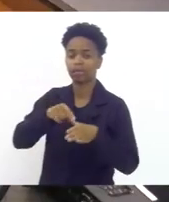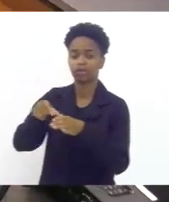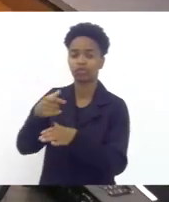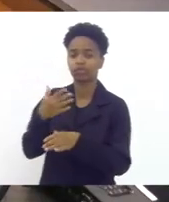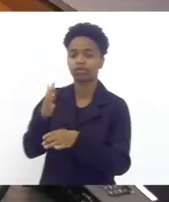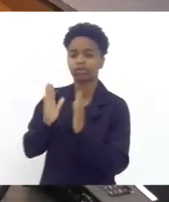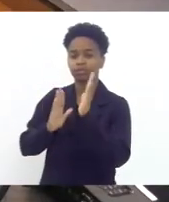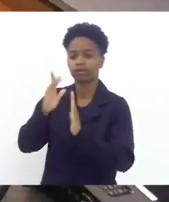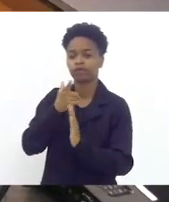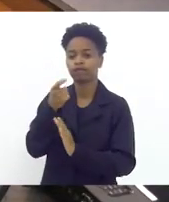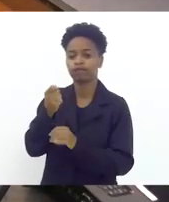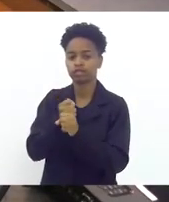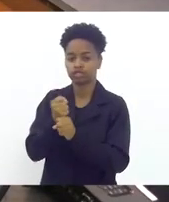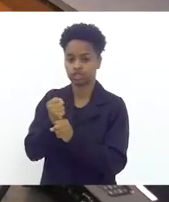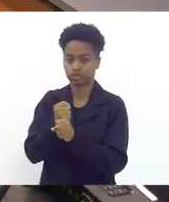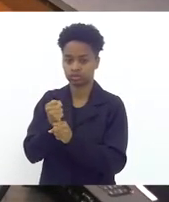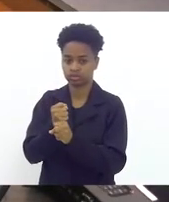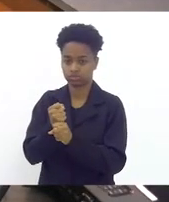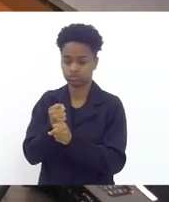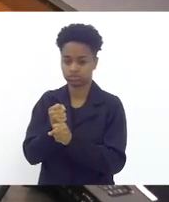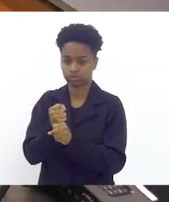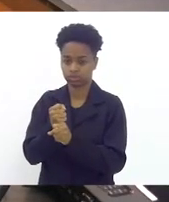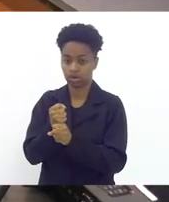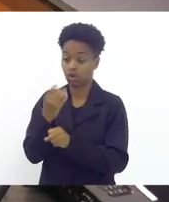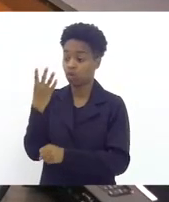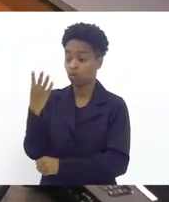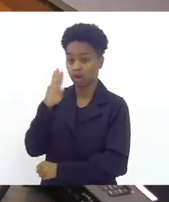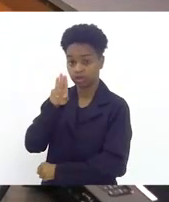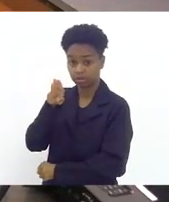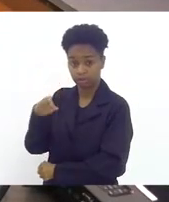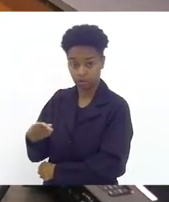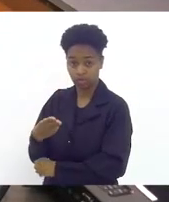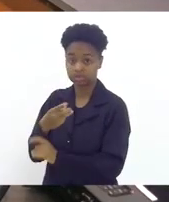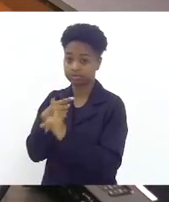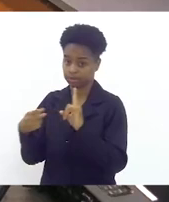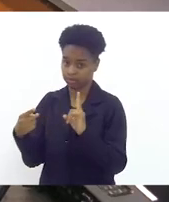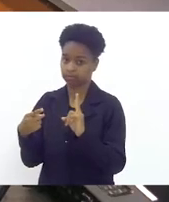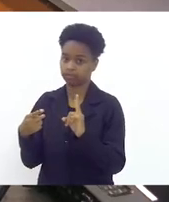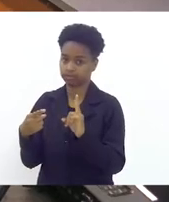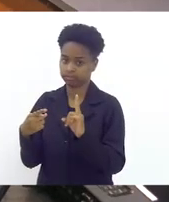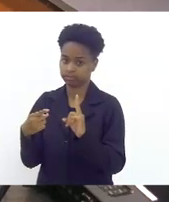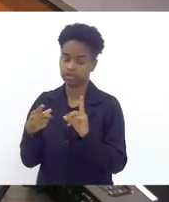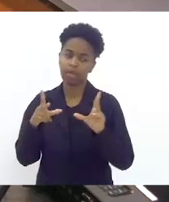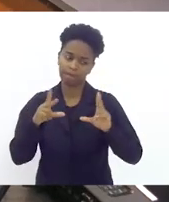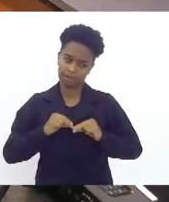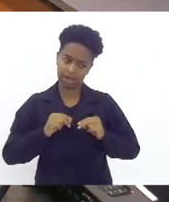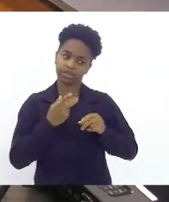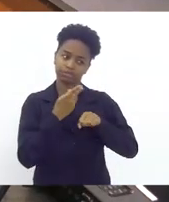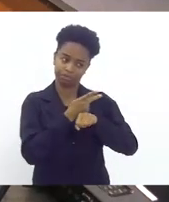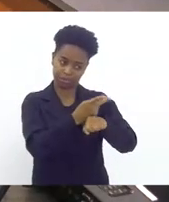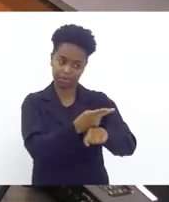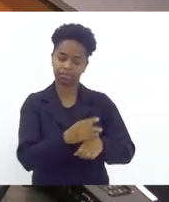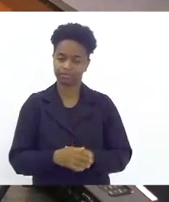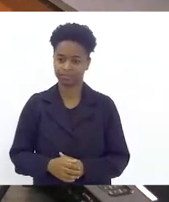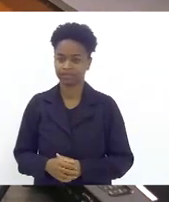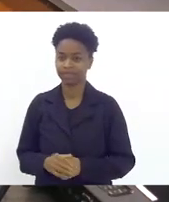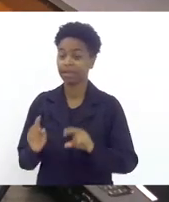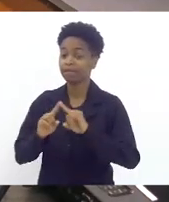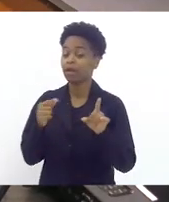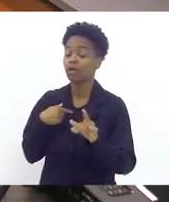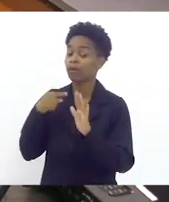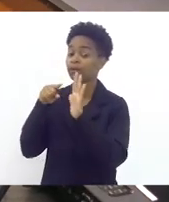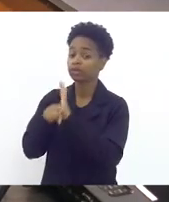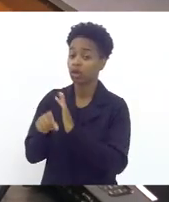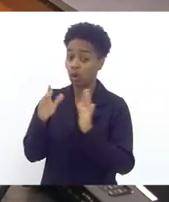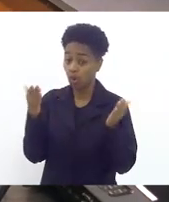anos o Instituto terra 4 milhões e milhões mas deixa eu te perguntar uma coisa pra esse nosso